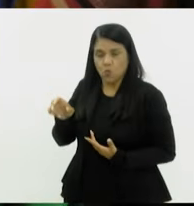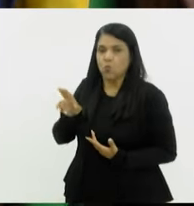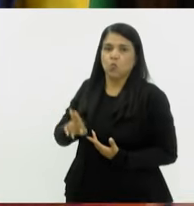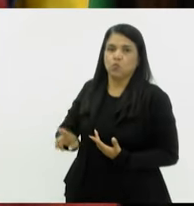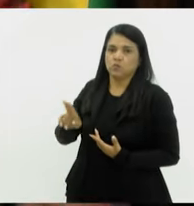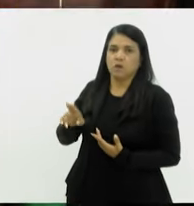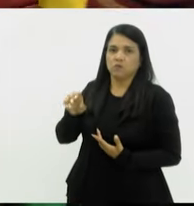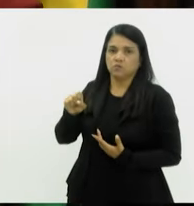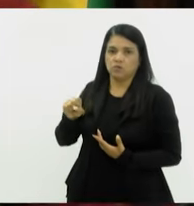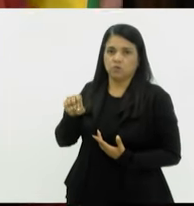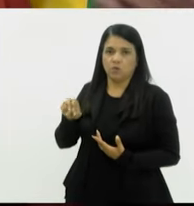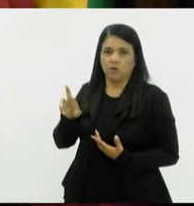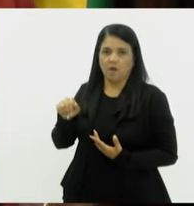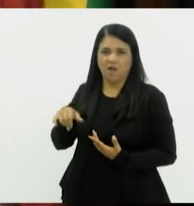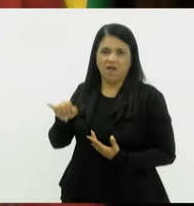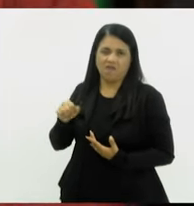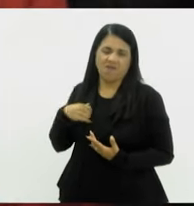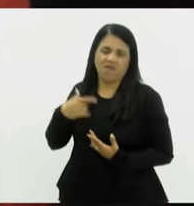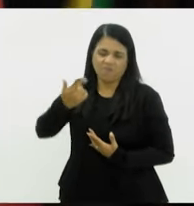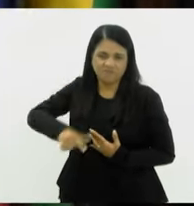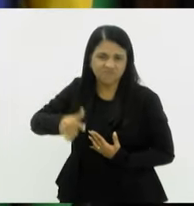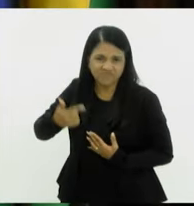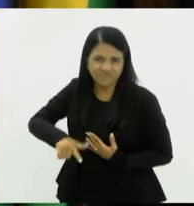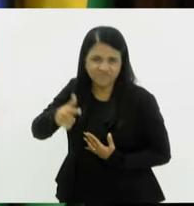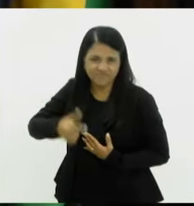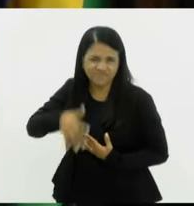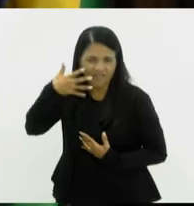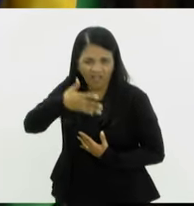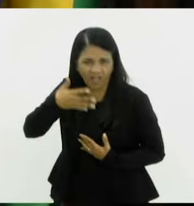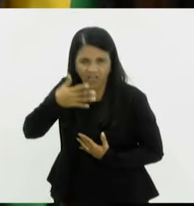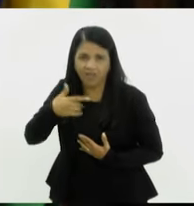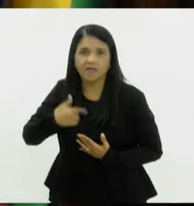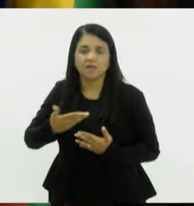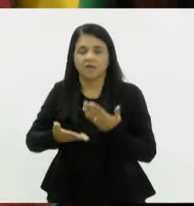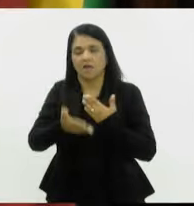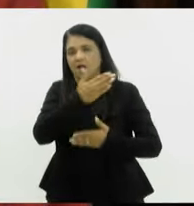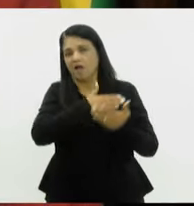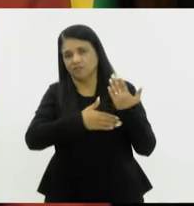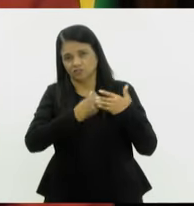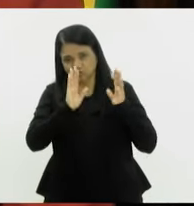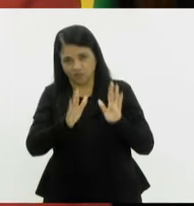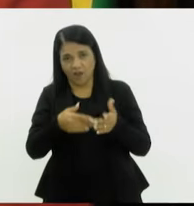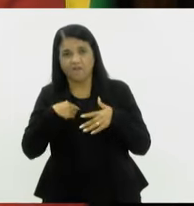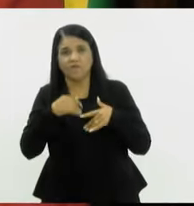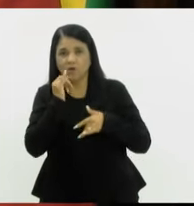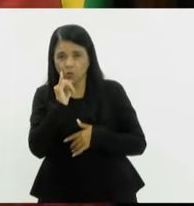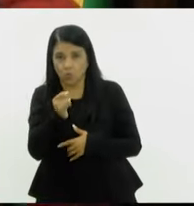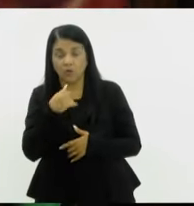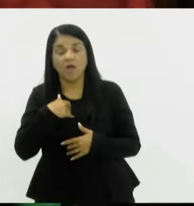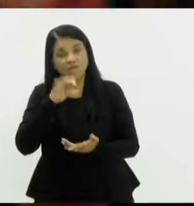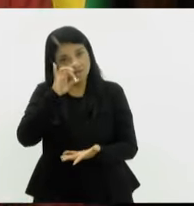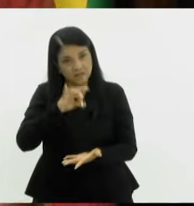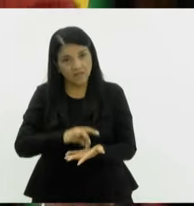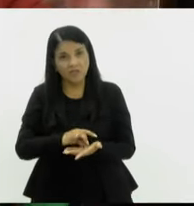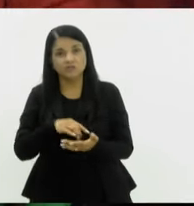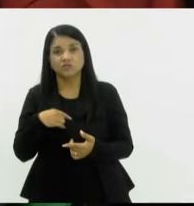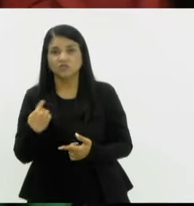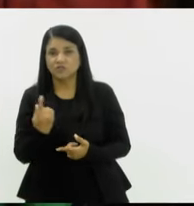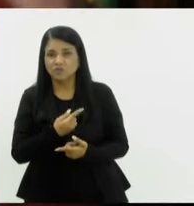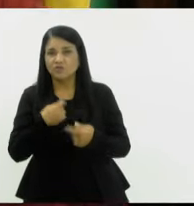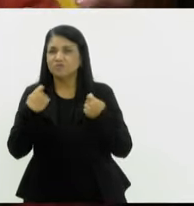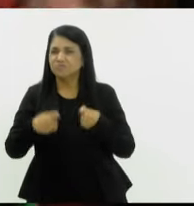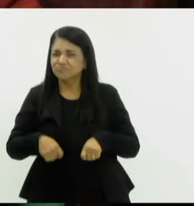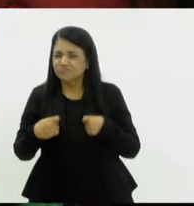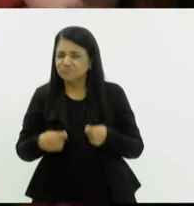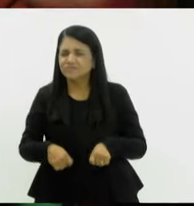de ficar repetindo o que os outr as outras Já disseram Mas é verdade nós temos